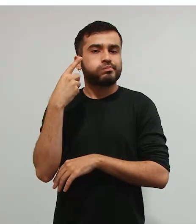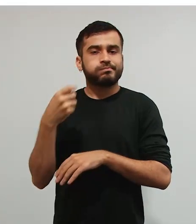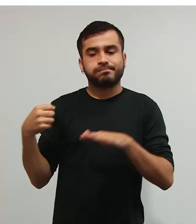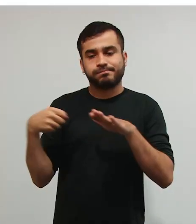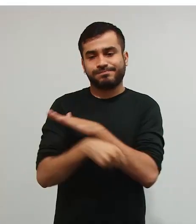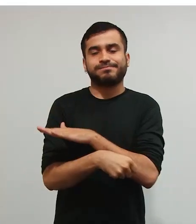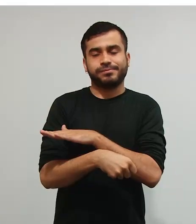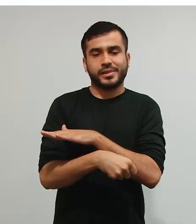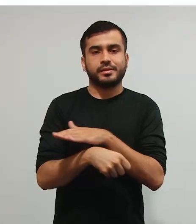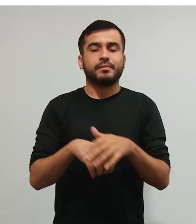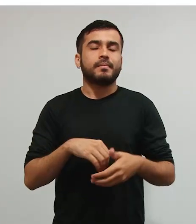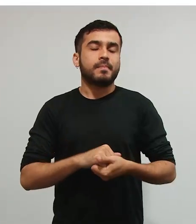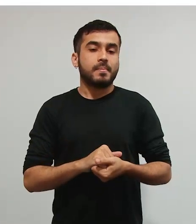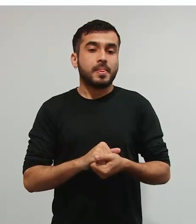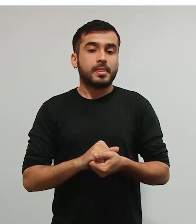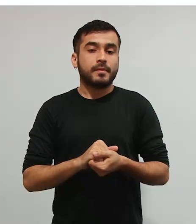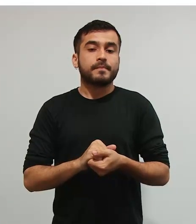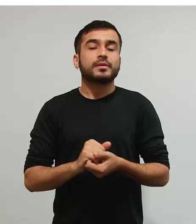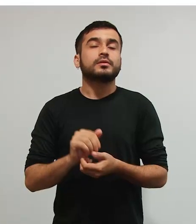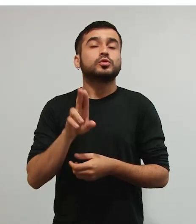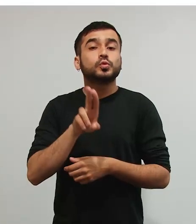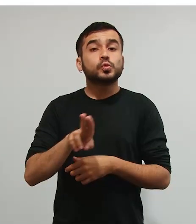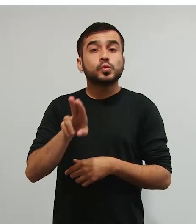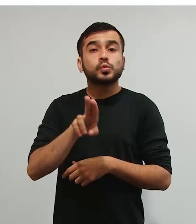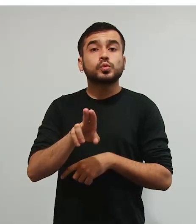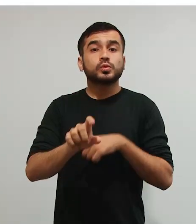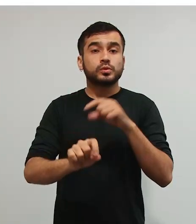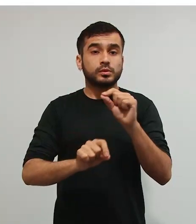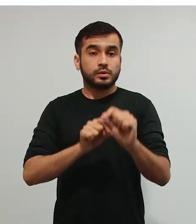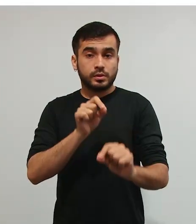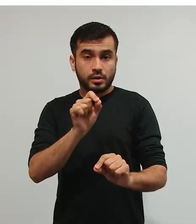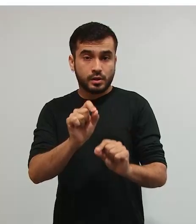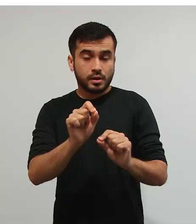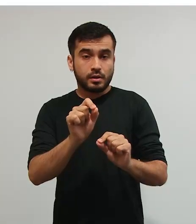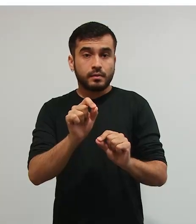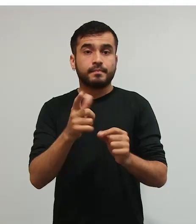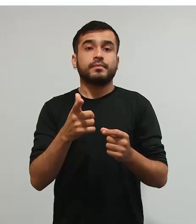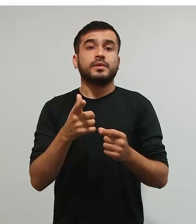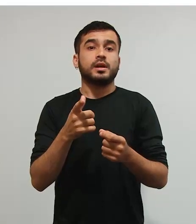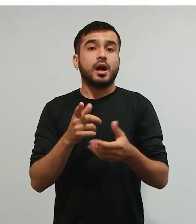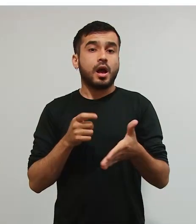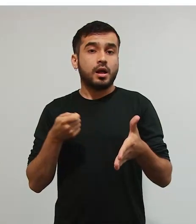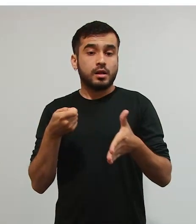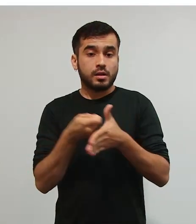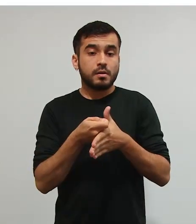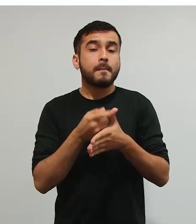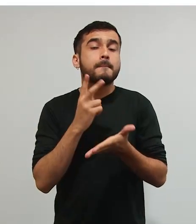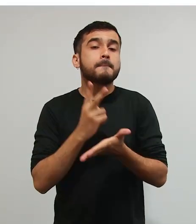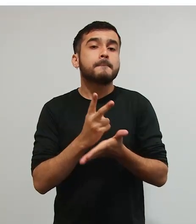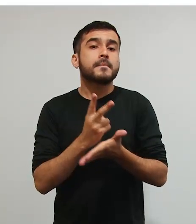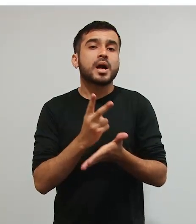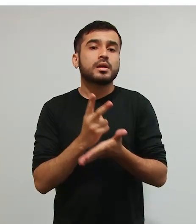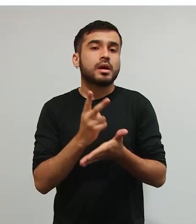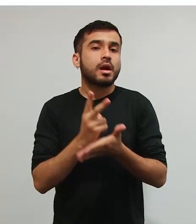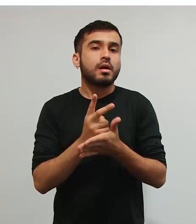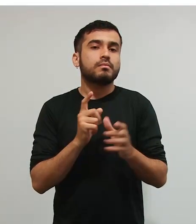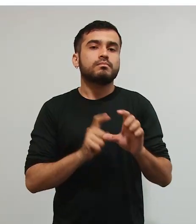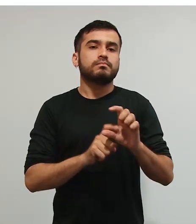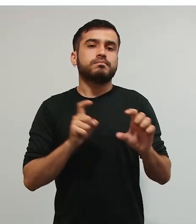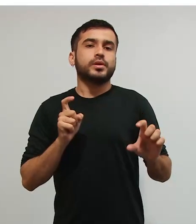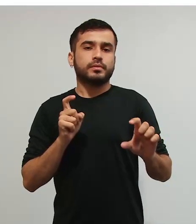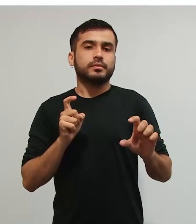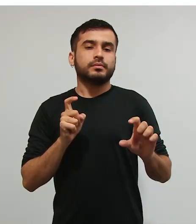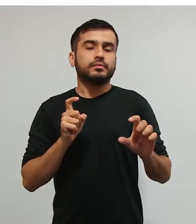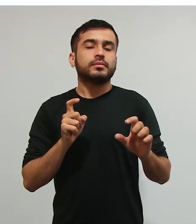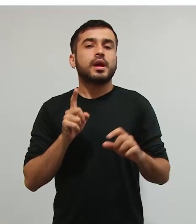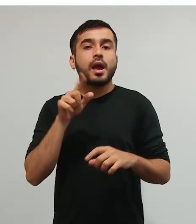tá? No seu transcurso, os gravames causados pelo ato impugnado mantêm-se suspensos.